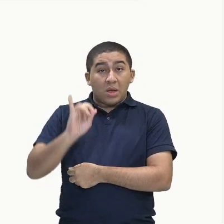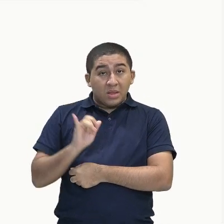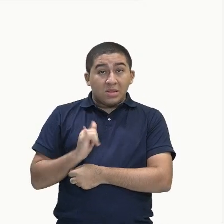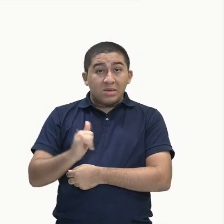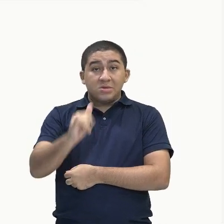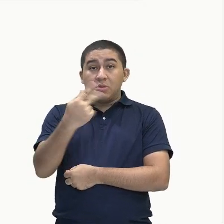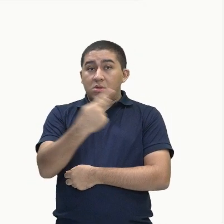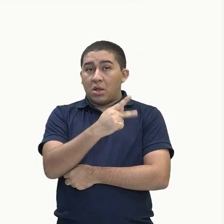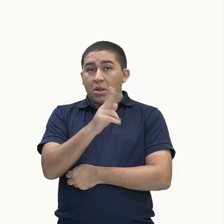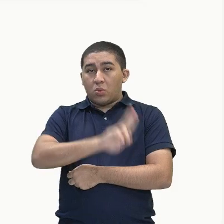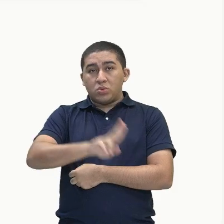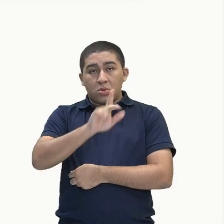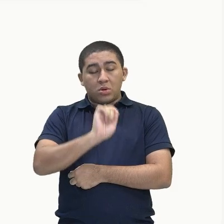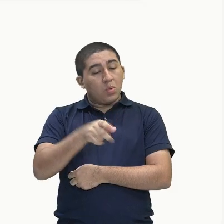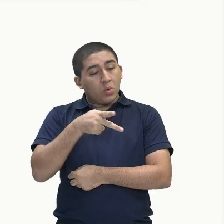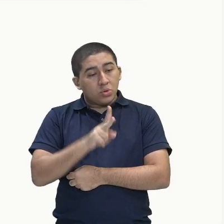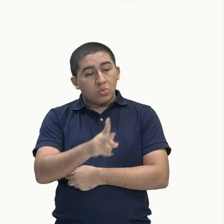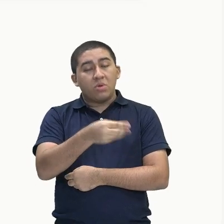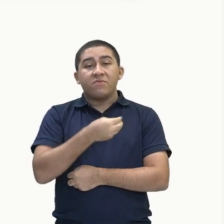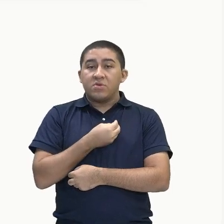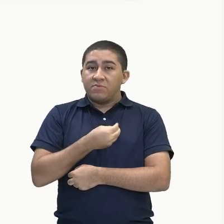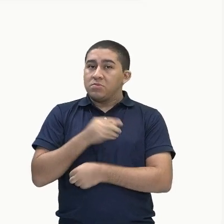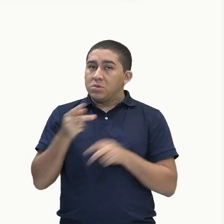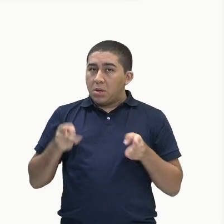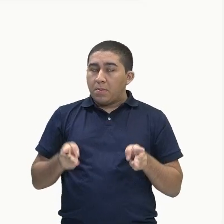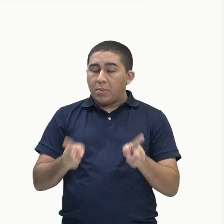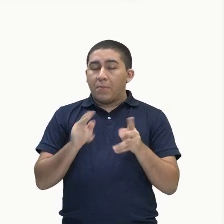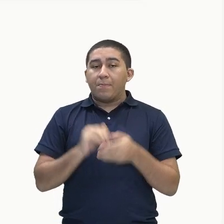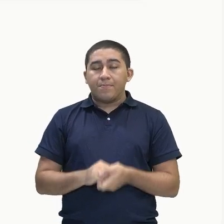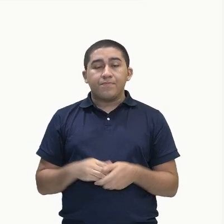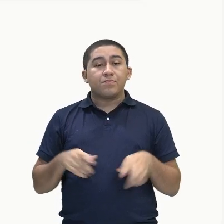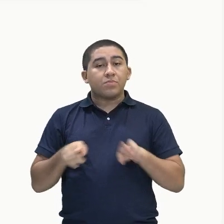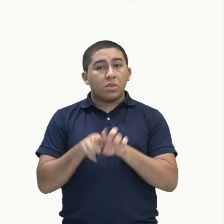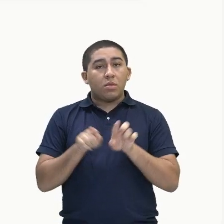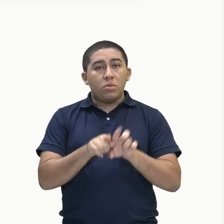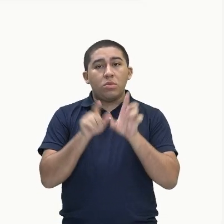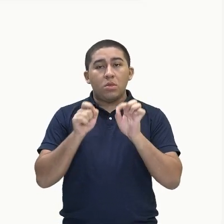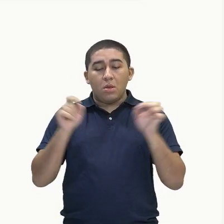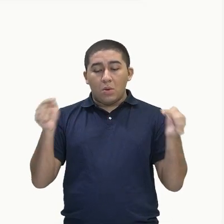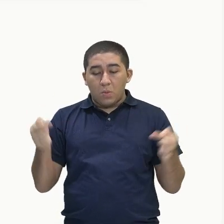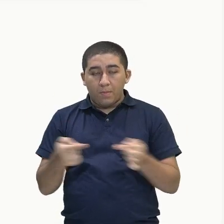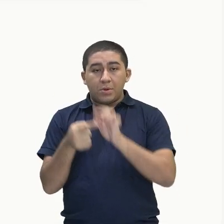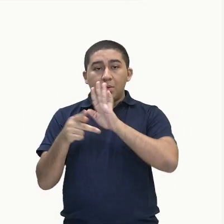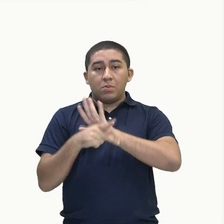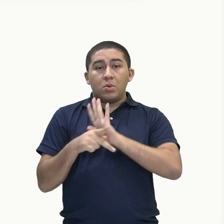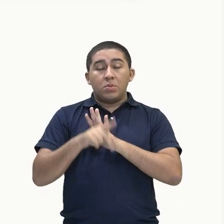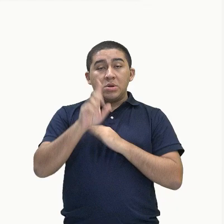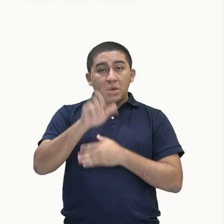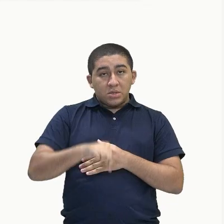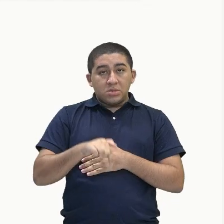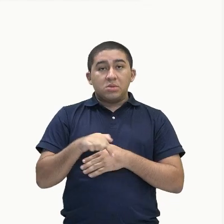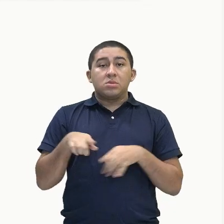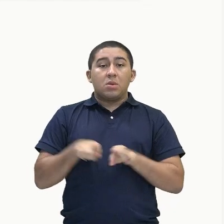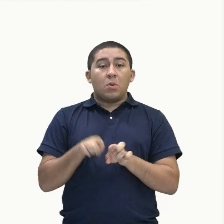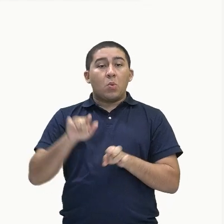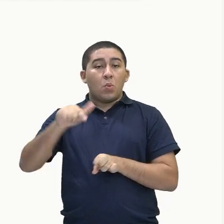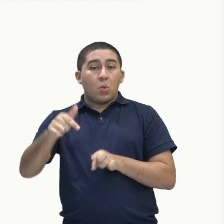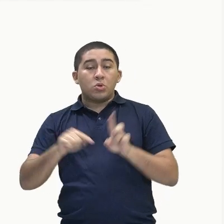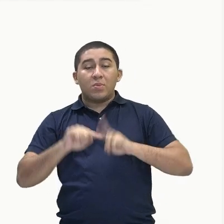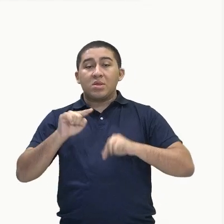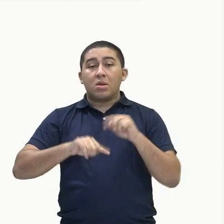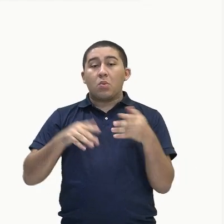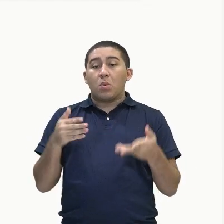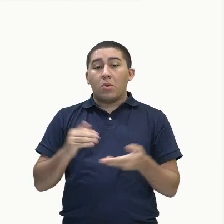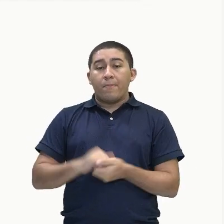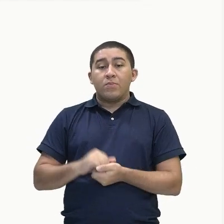utilizarão aí para se manter vivos. E juntamente nesse processo de fotossíntese, um outro produto é o